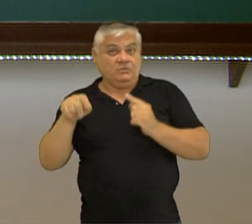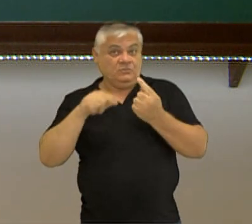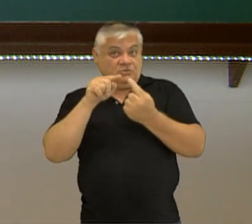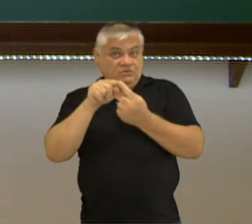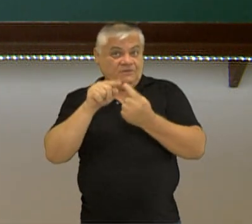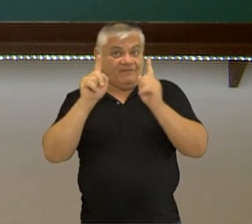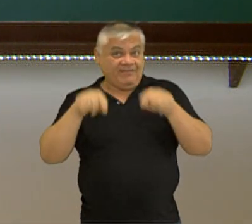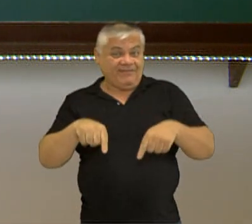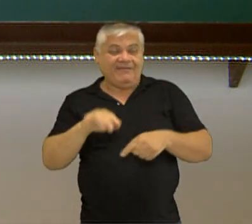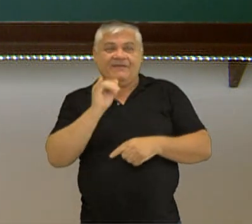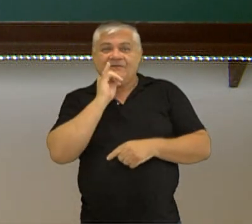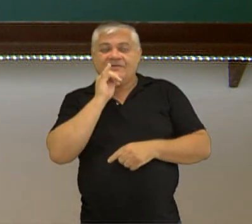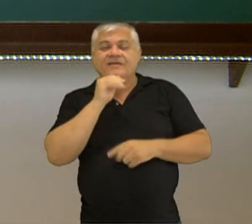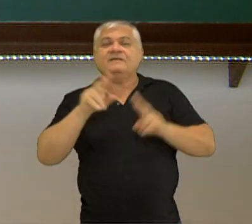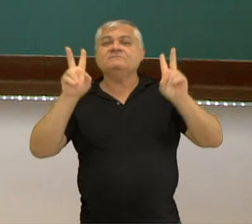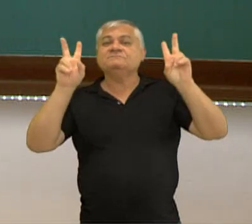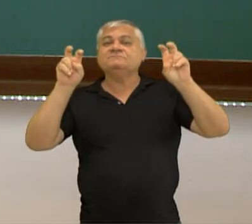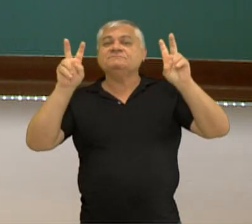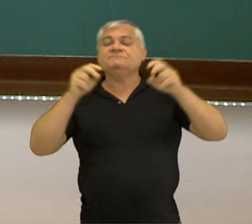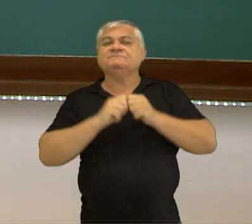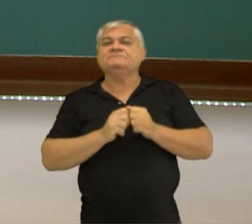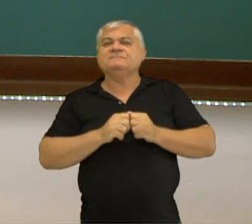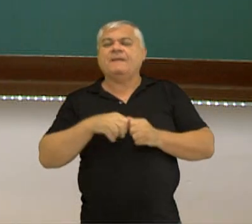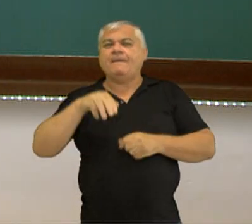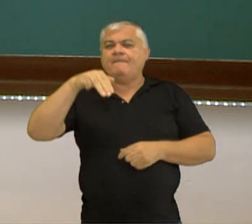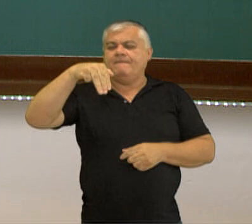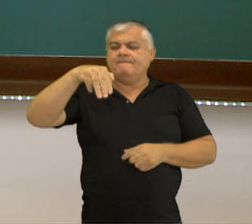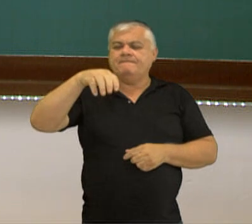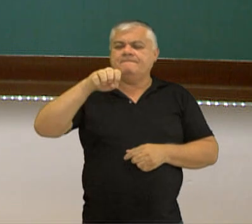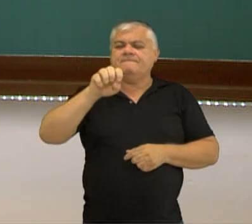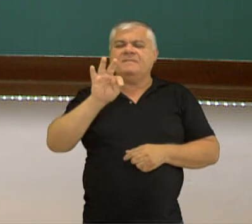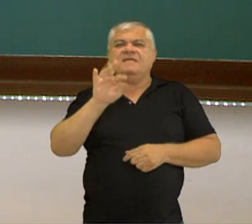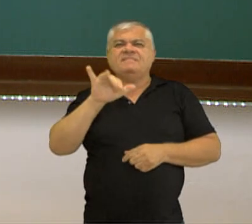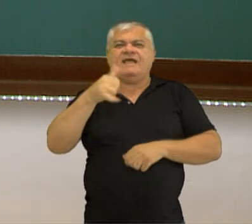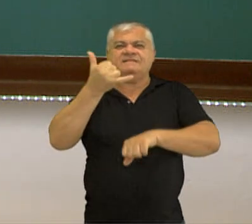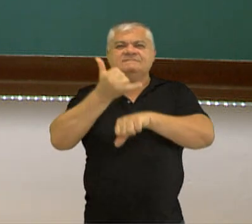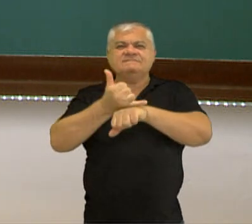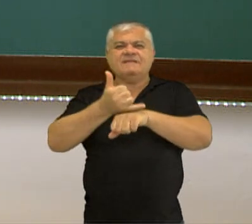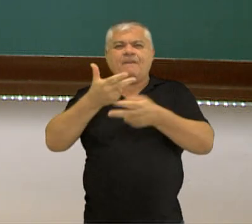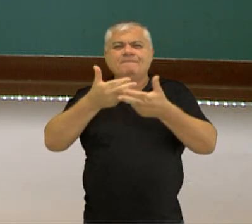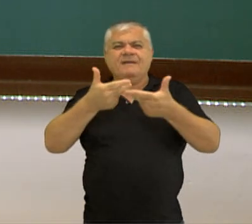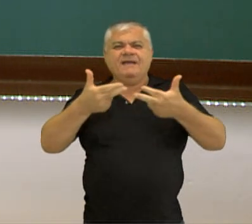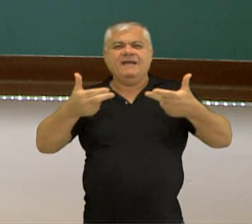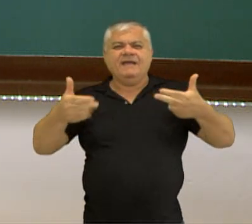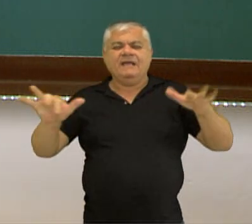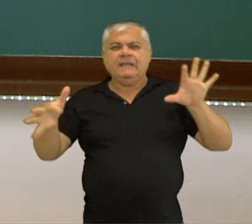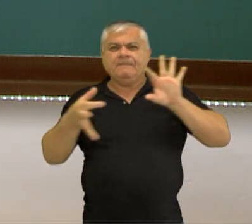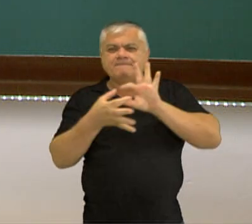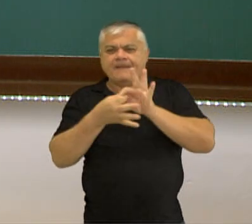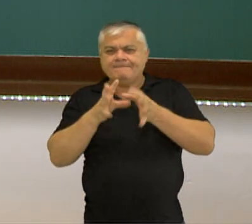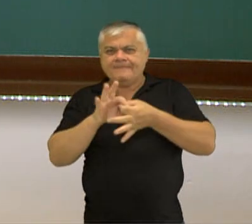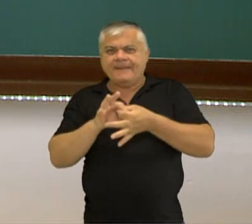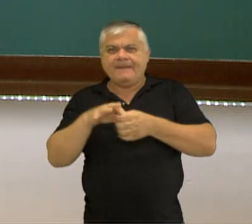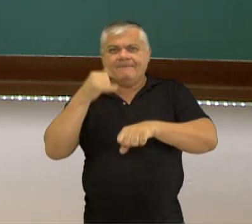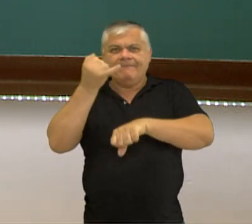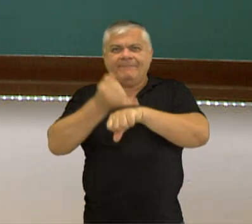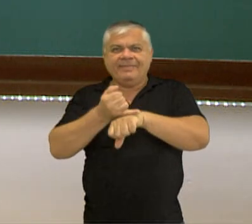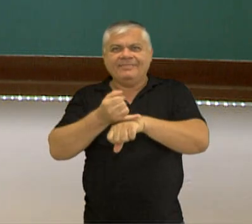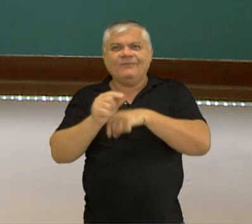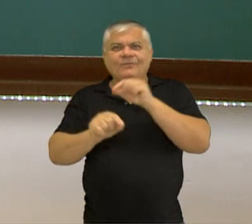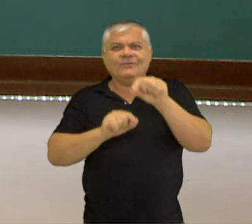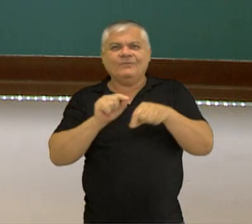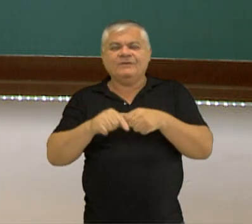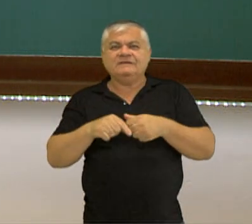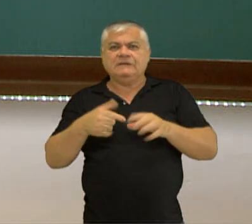objetivo hoje, gente, é falar sobre os metais, falar sobre as ligações metálicas, falar